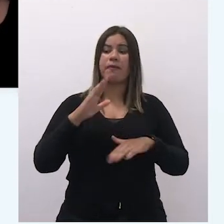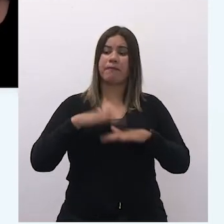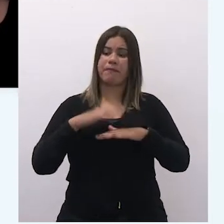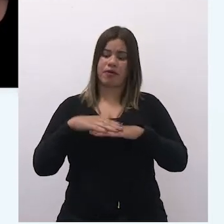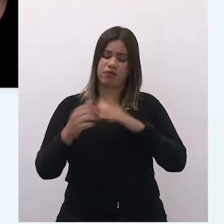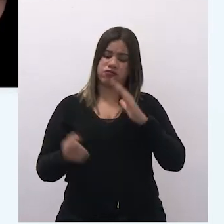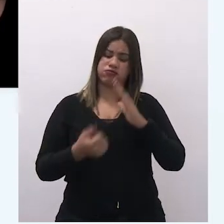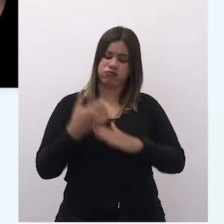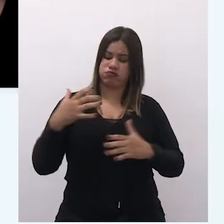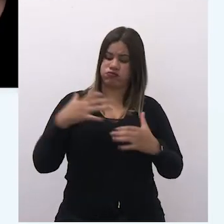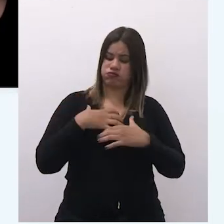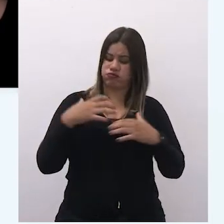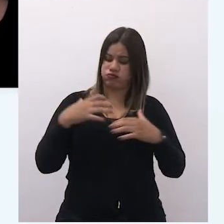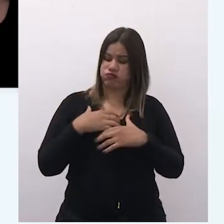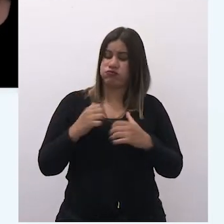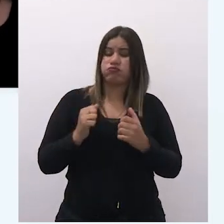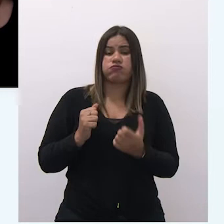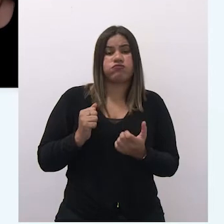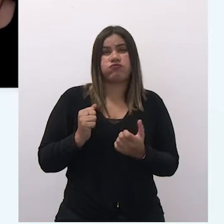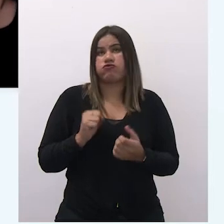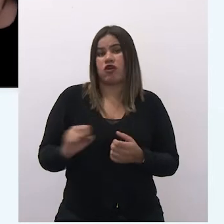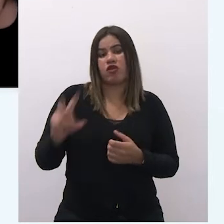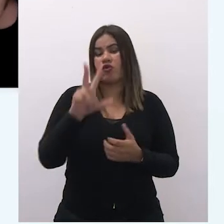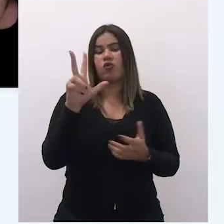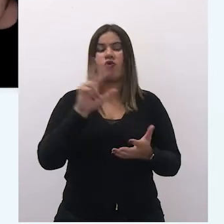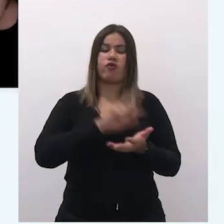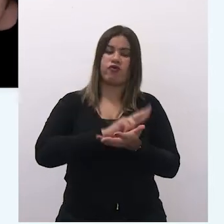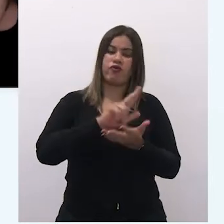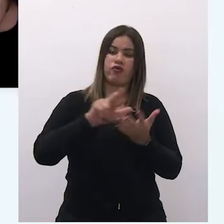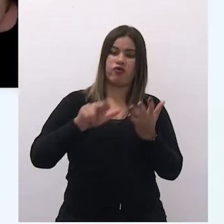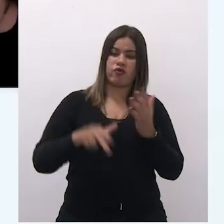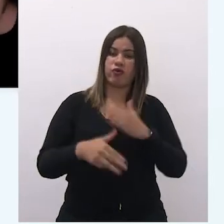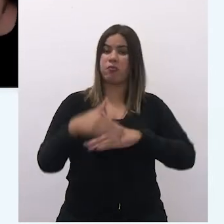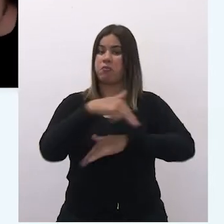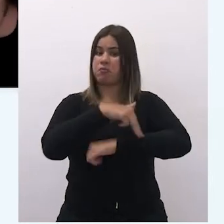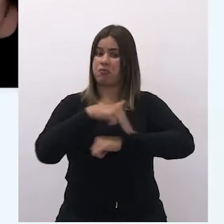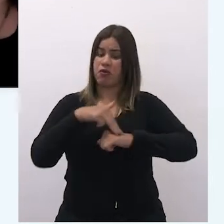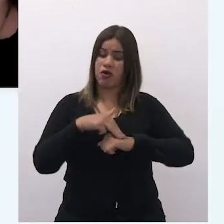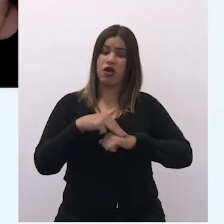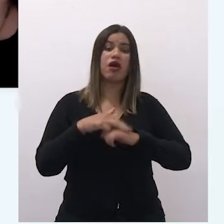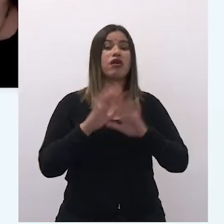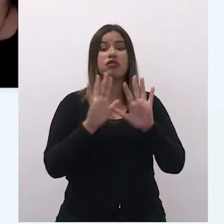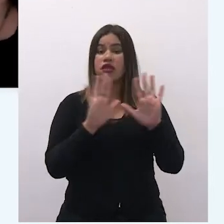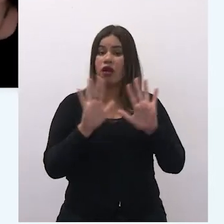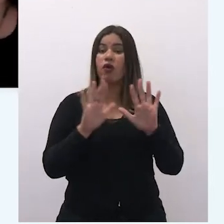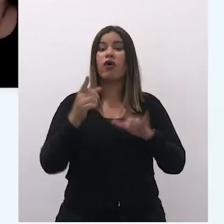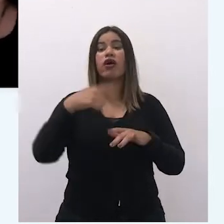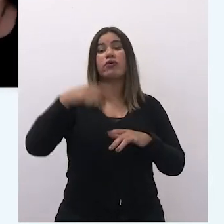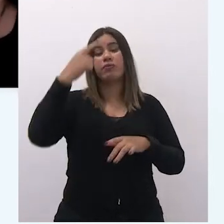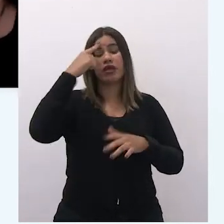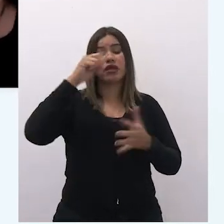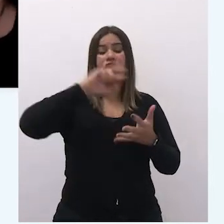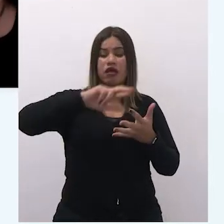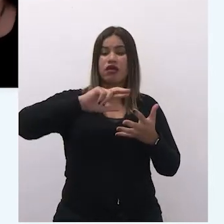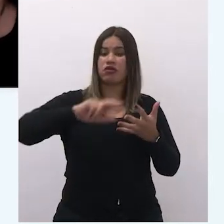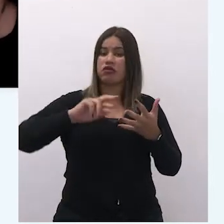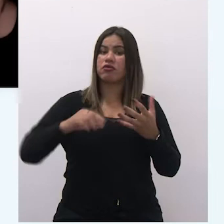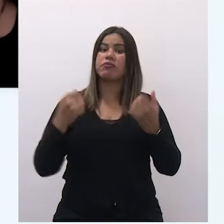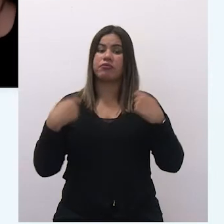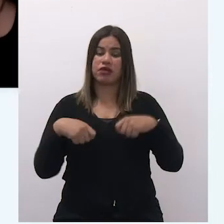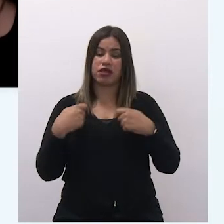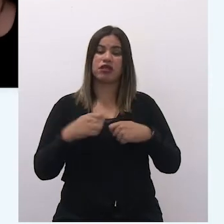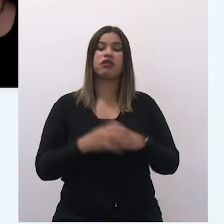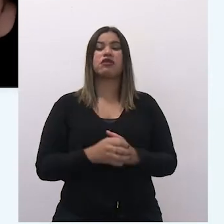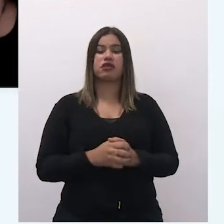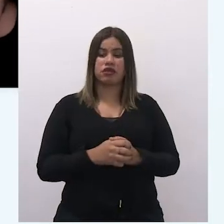de valores, na perspectiva moralizante, absolutamente, né? É preciso considerar todos esses aspectos. E